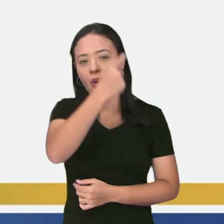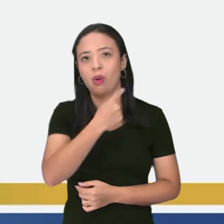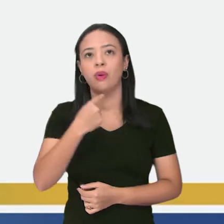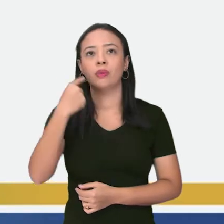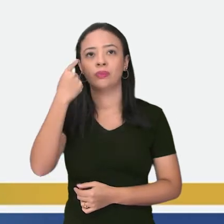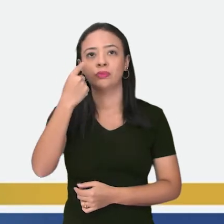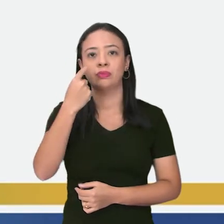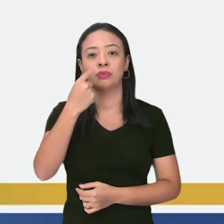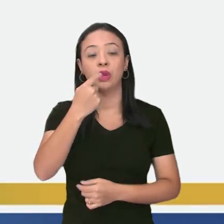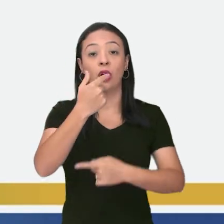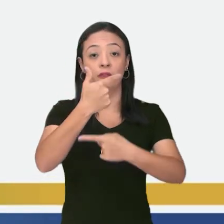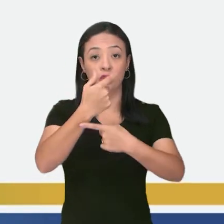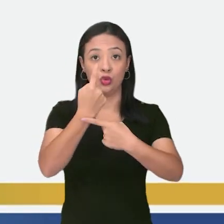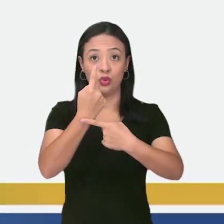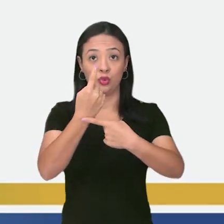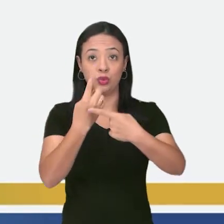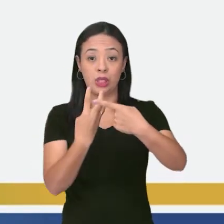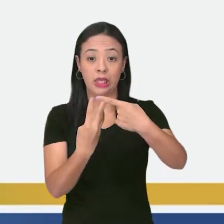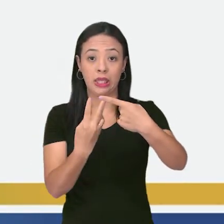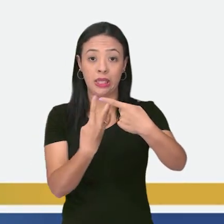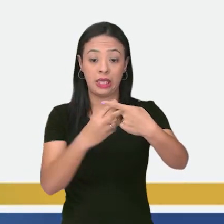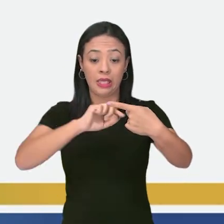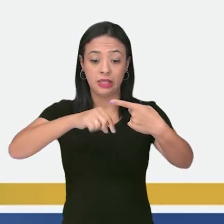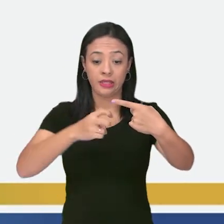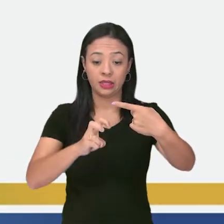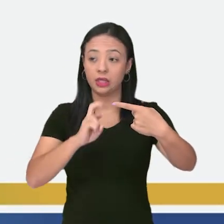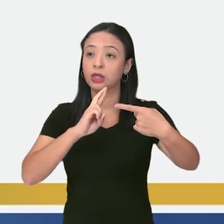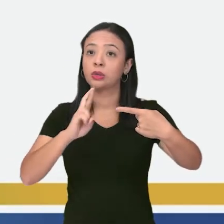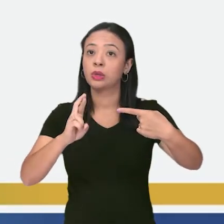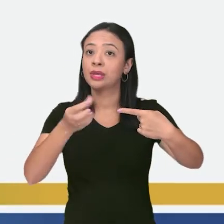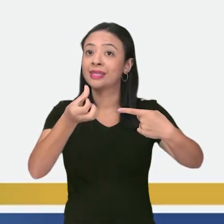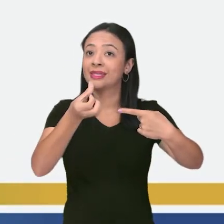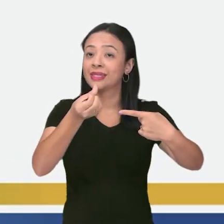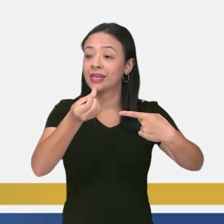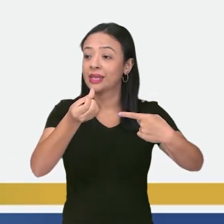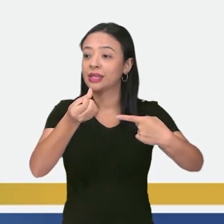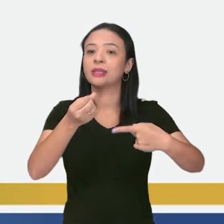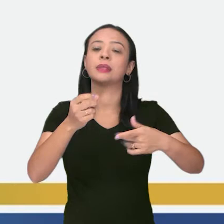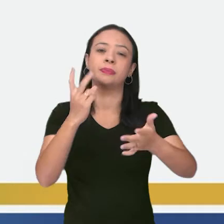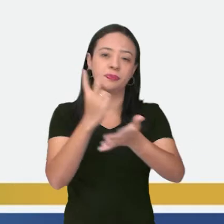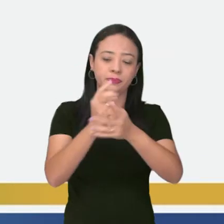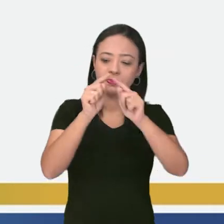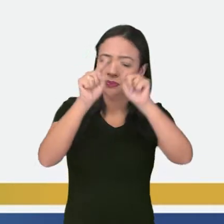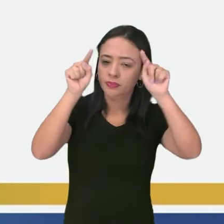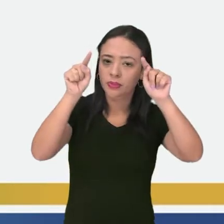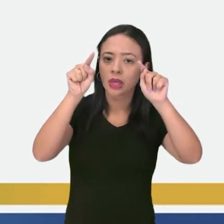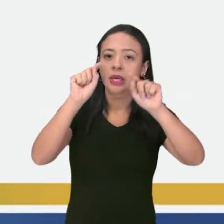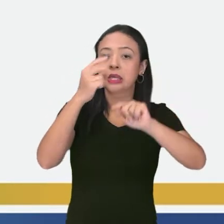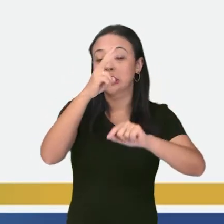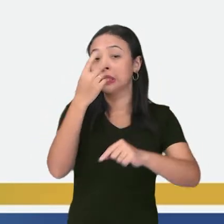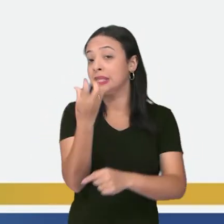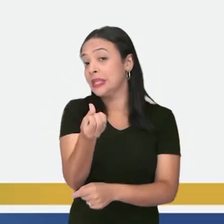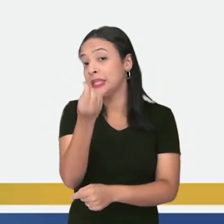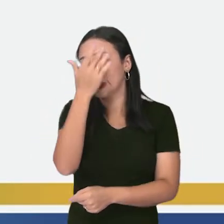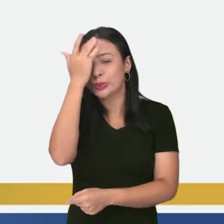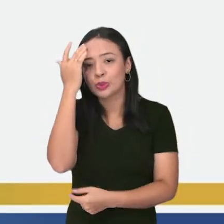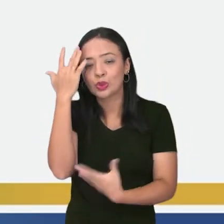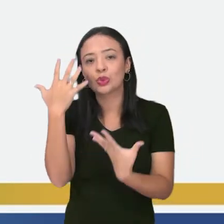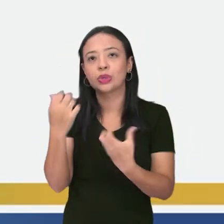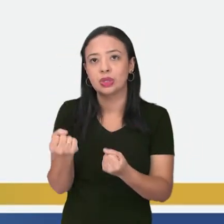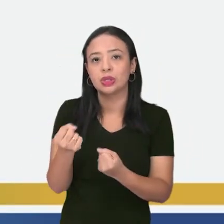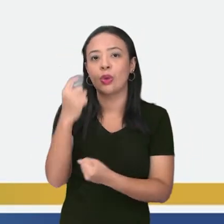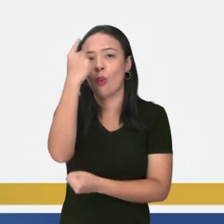21 dividido por 3,5 é igual a 6 clientes por hora. A